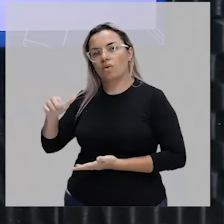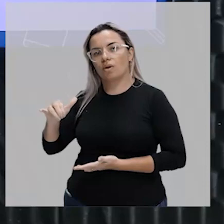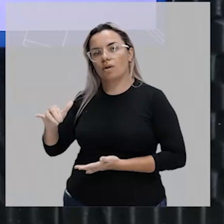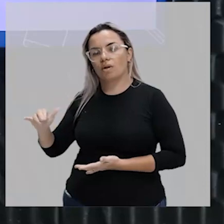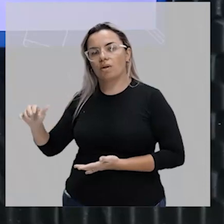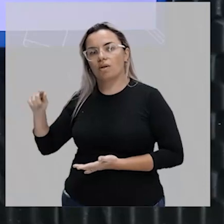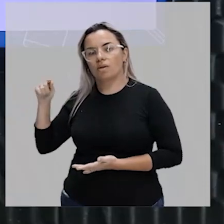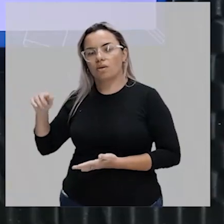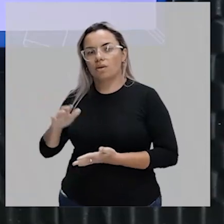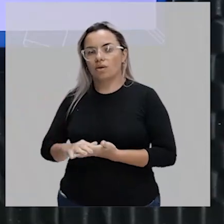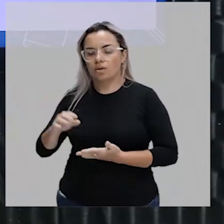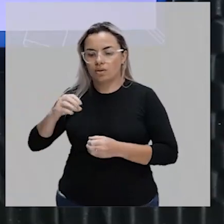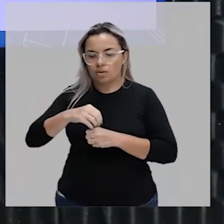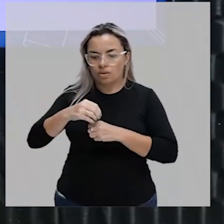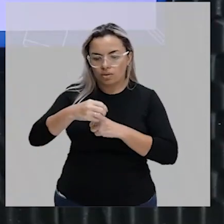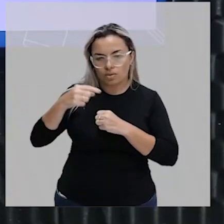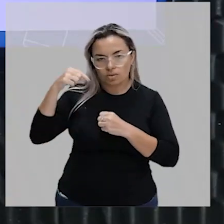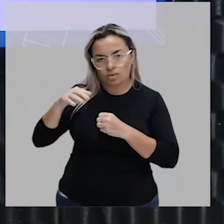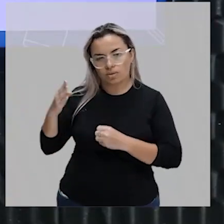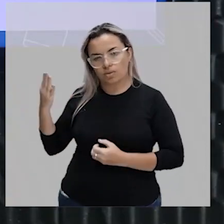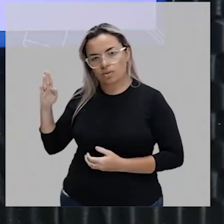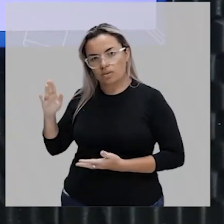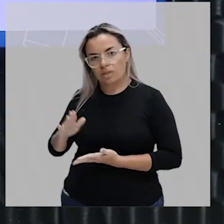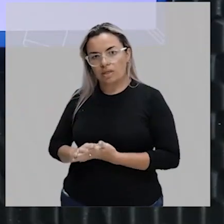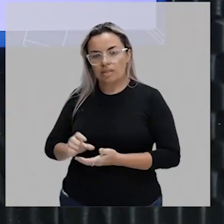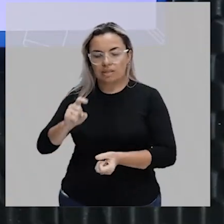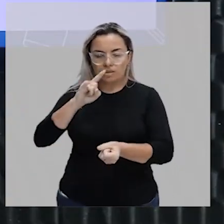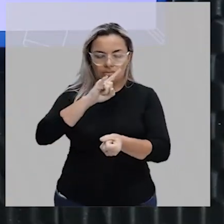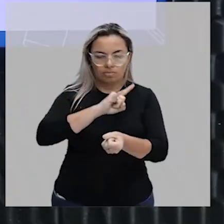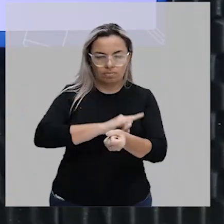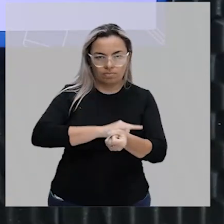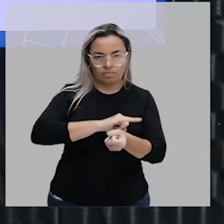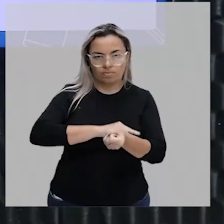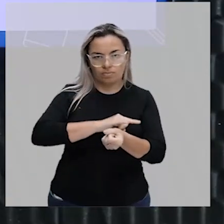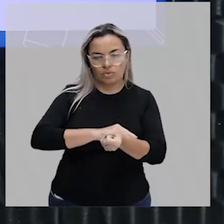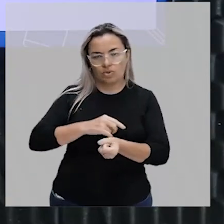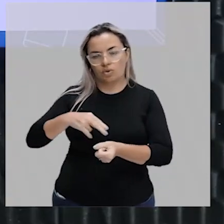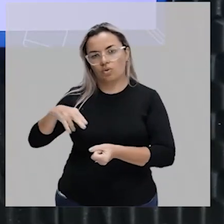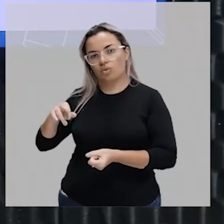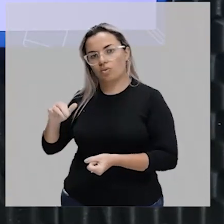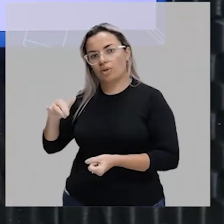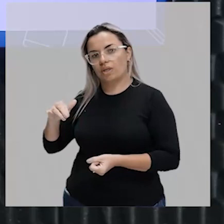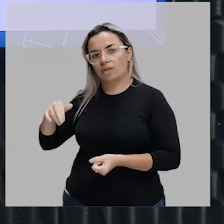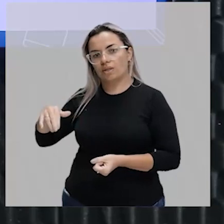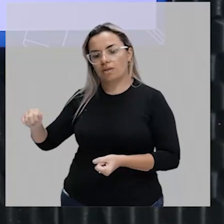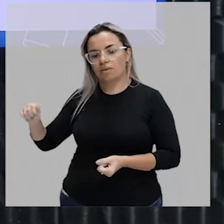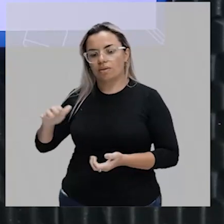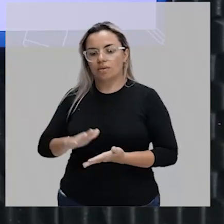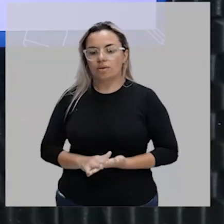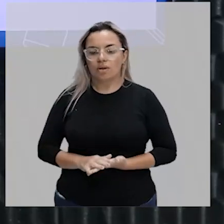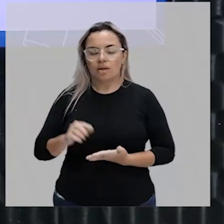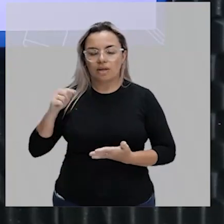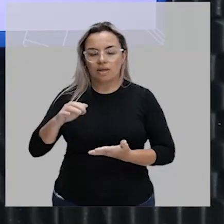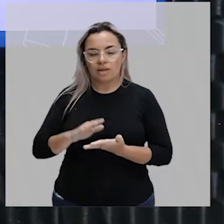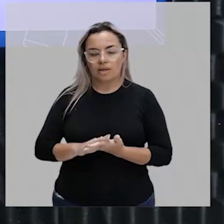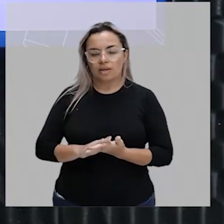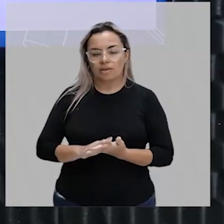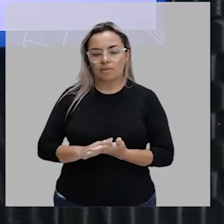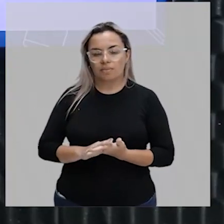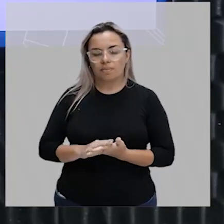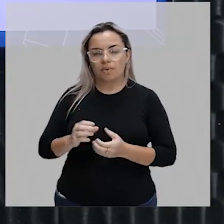é um componente que a gente encontra onde? Na urina, tá? É um componente biológico, ok?